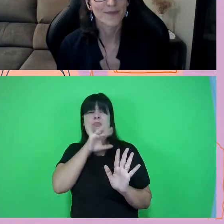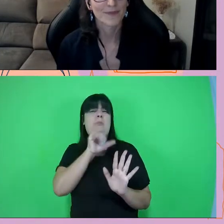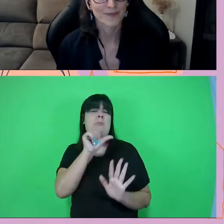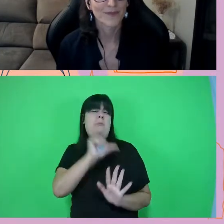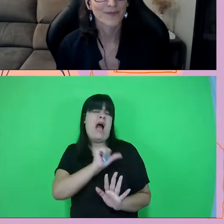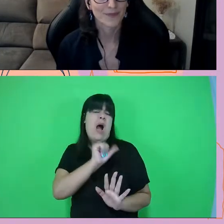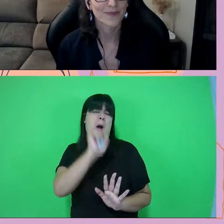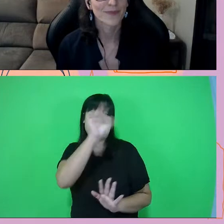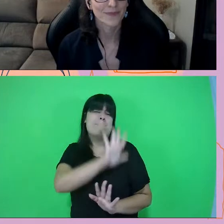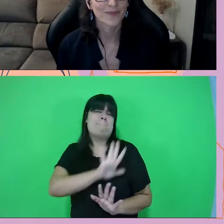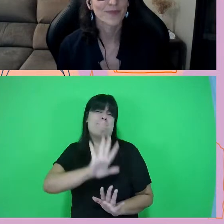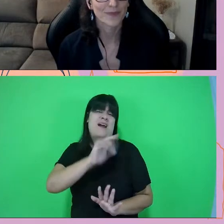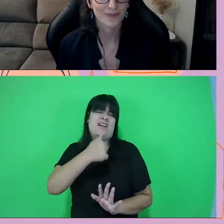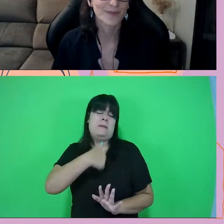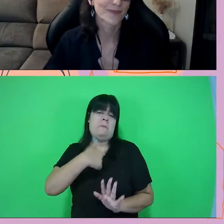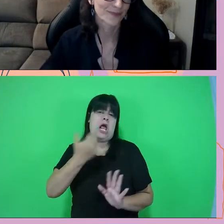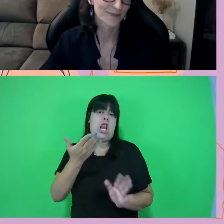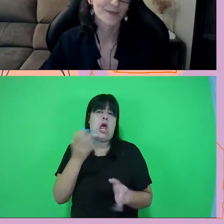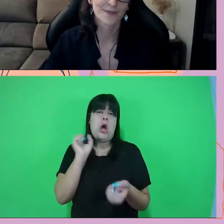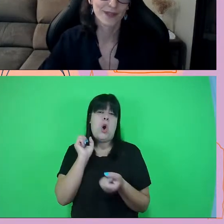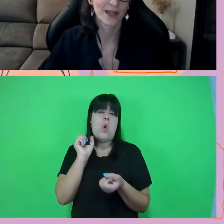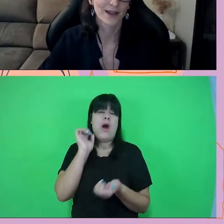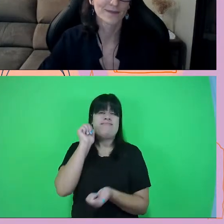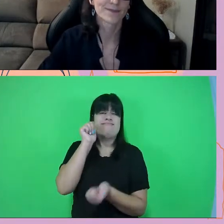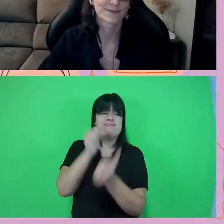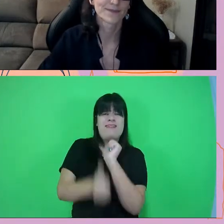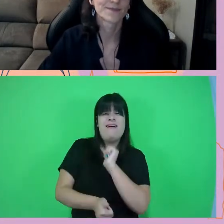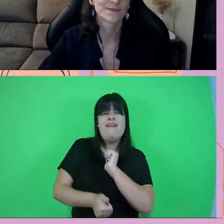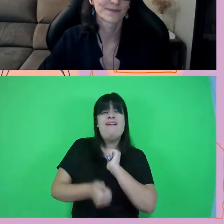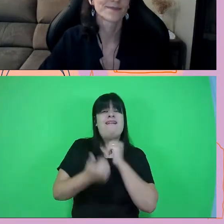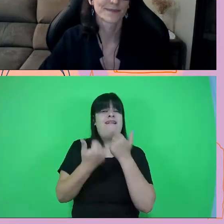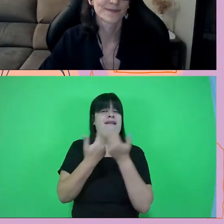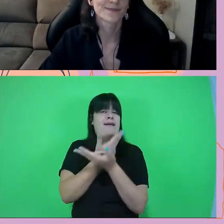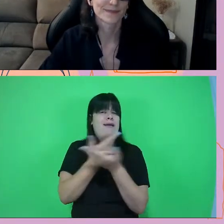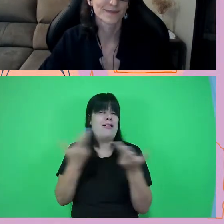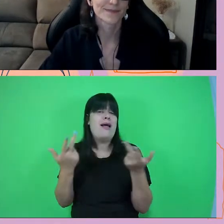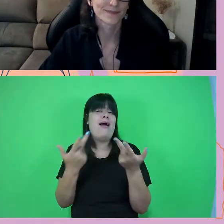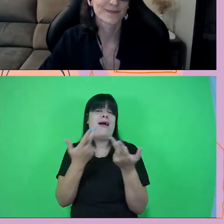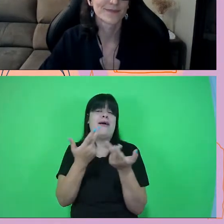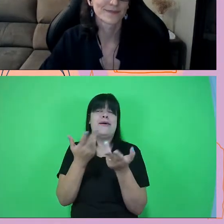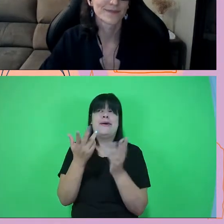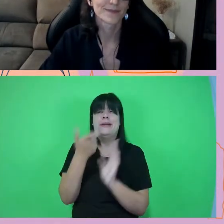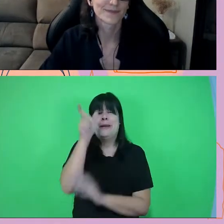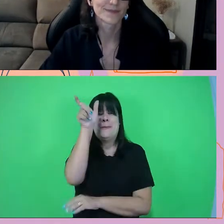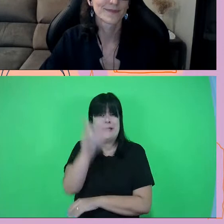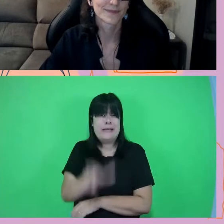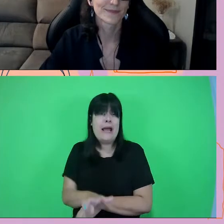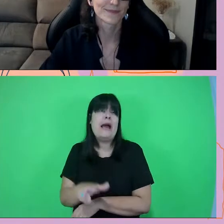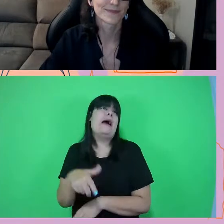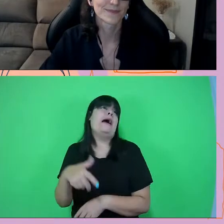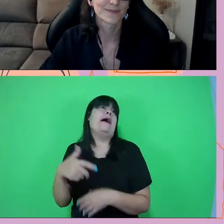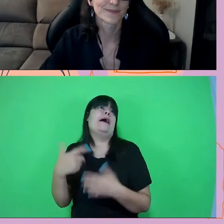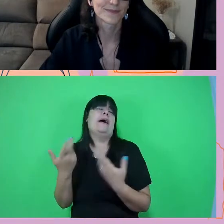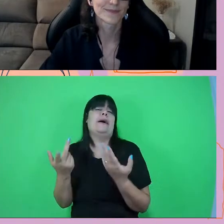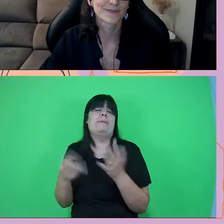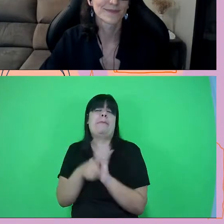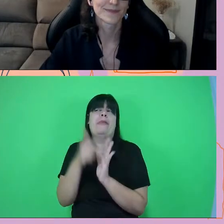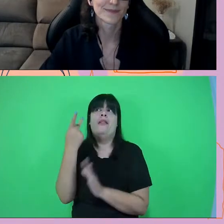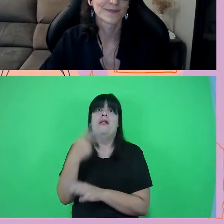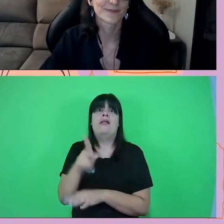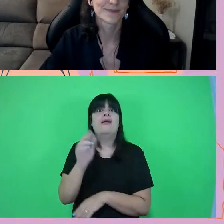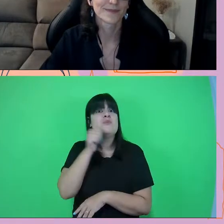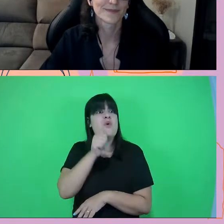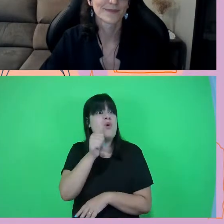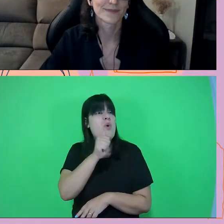imagem, como atleta, como representante ali da modalidade, né? Pô, as meninas querem se